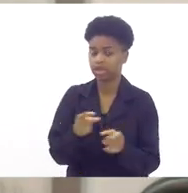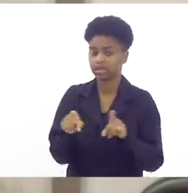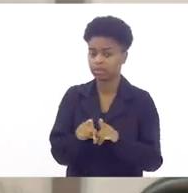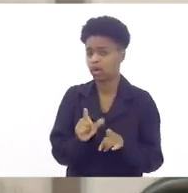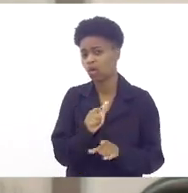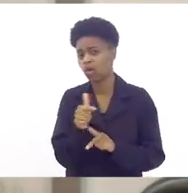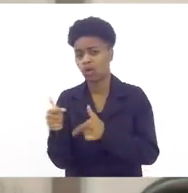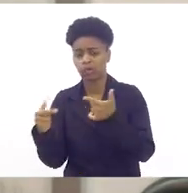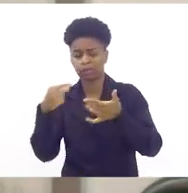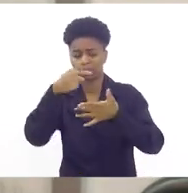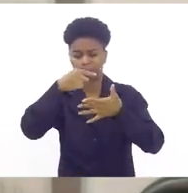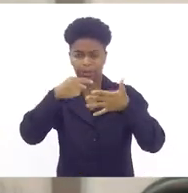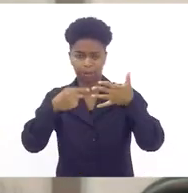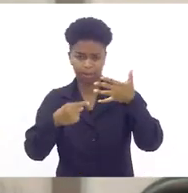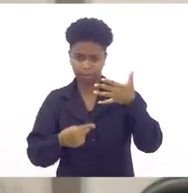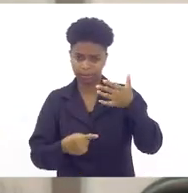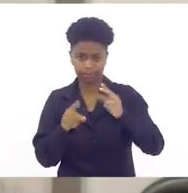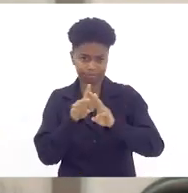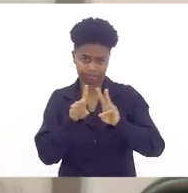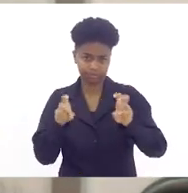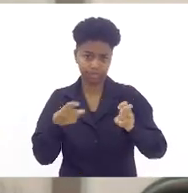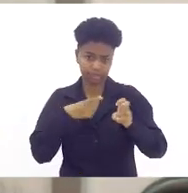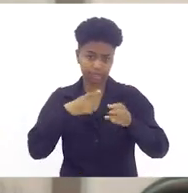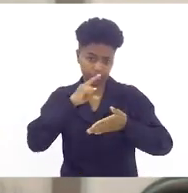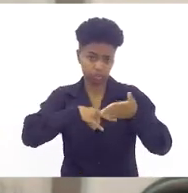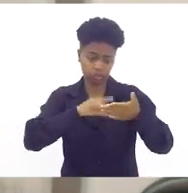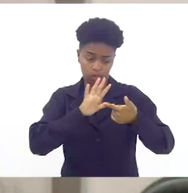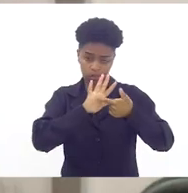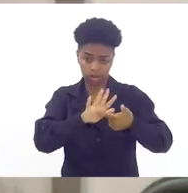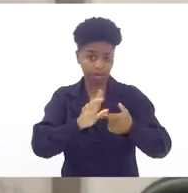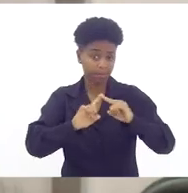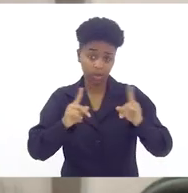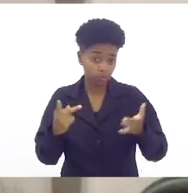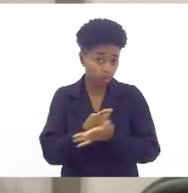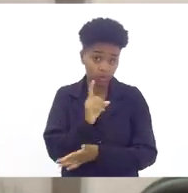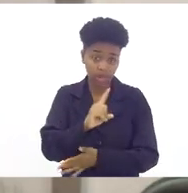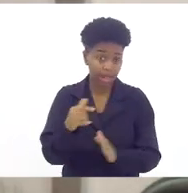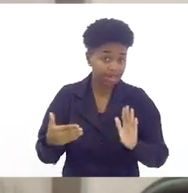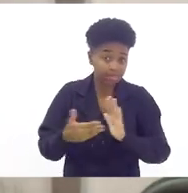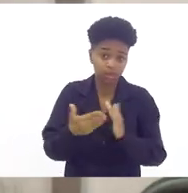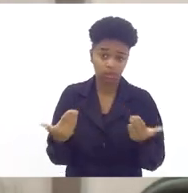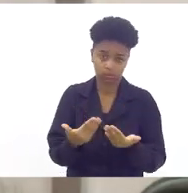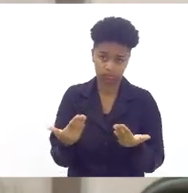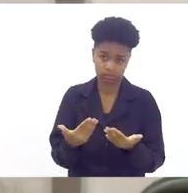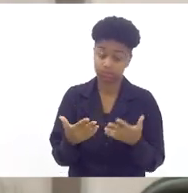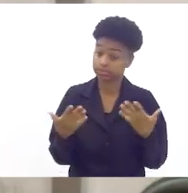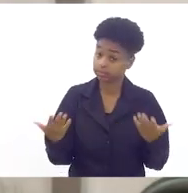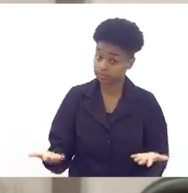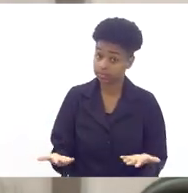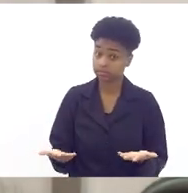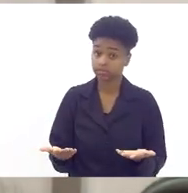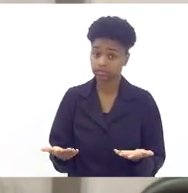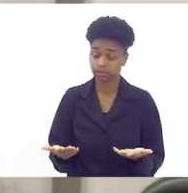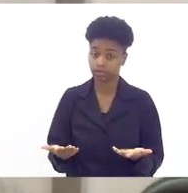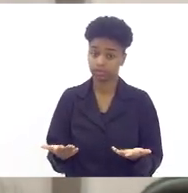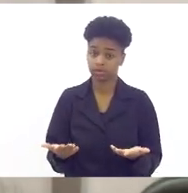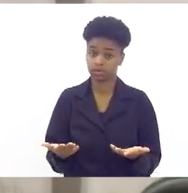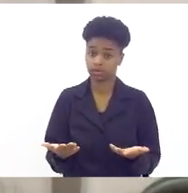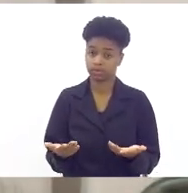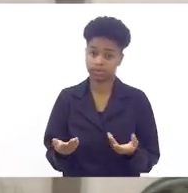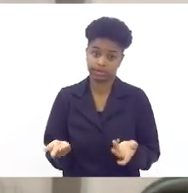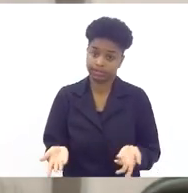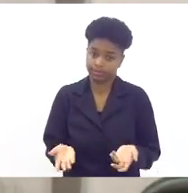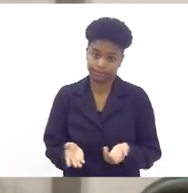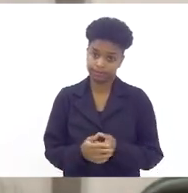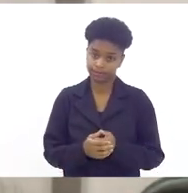de outras questões que estão nesse termo que não foram cumpridas até hoje então é enfim